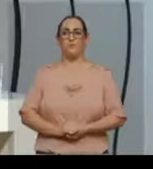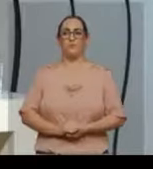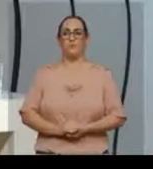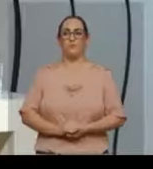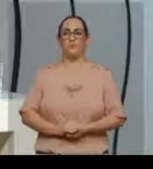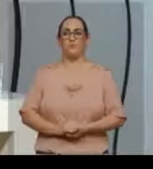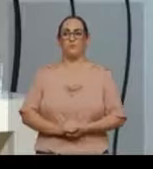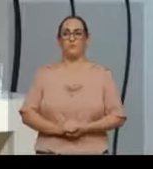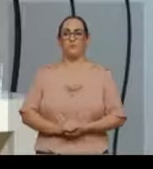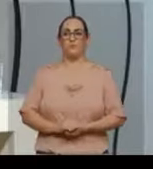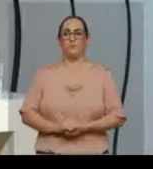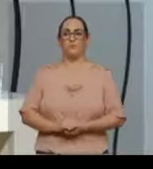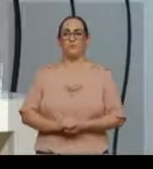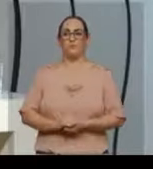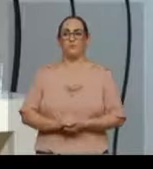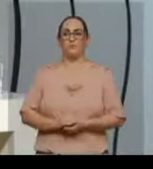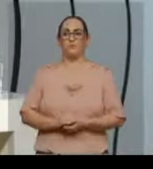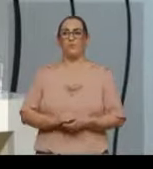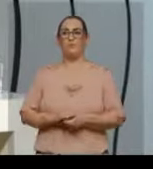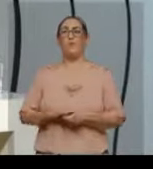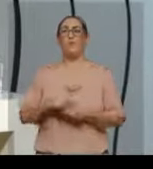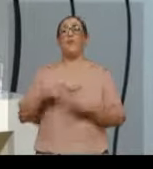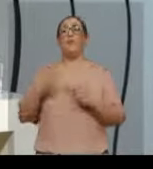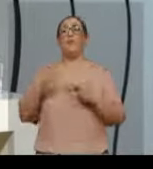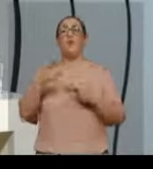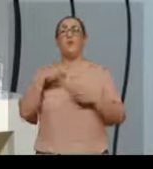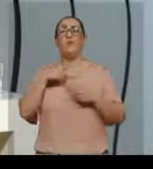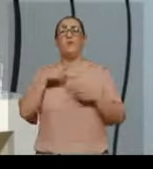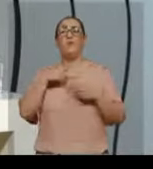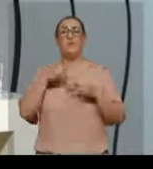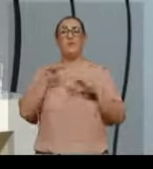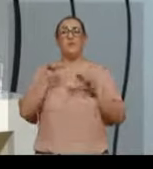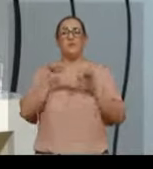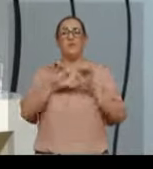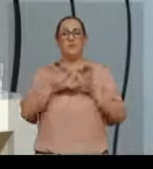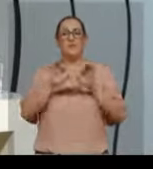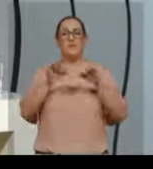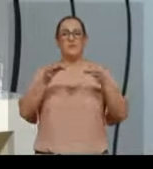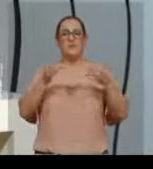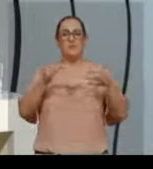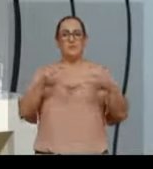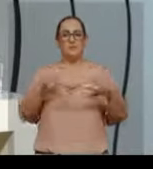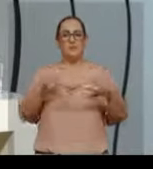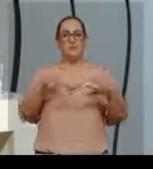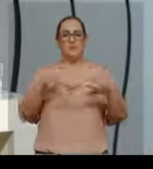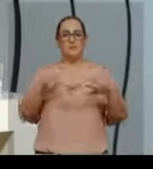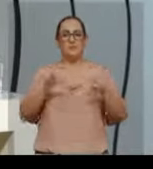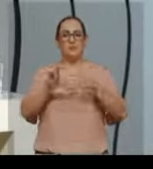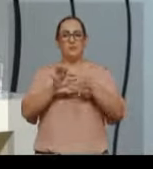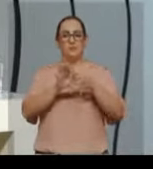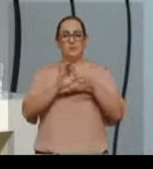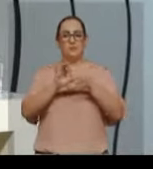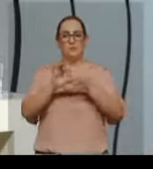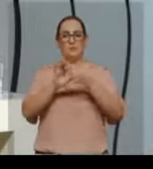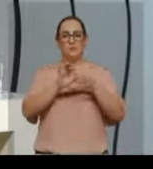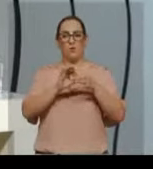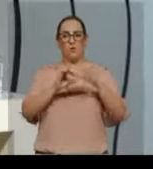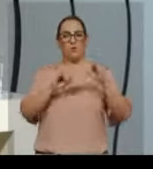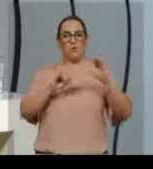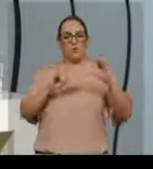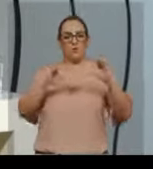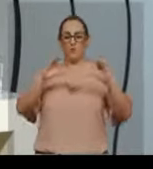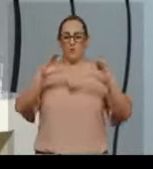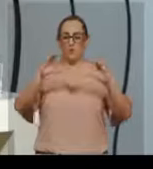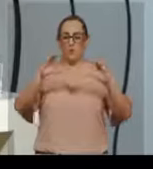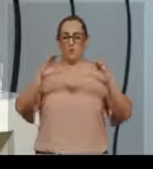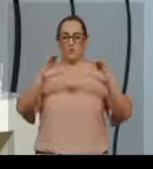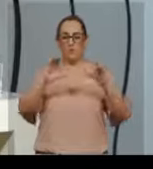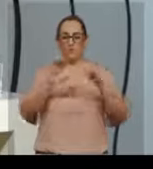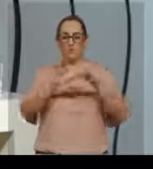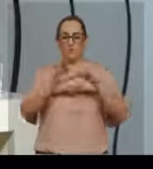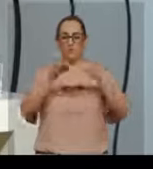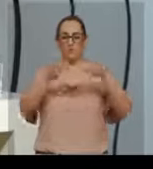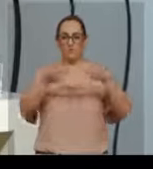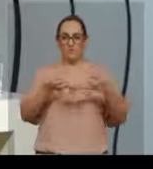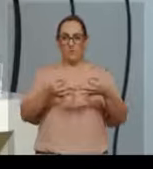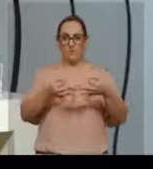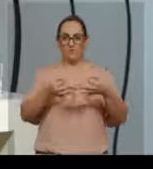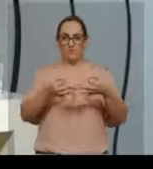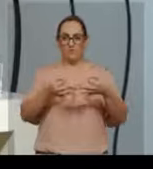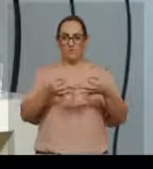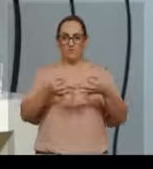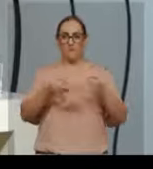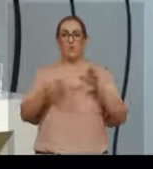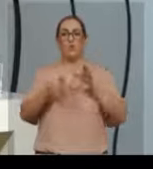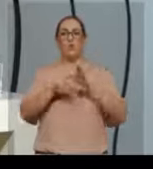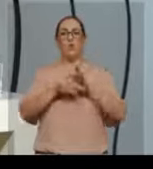que eu tenho aqui? Eu tenho uma ligação simples entre os meus carbonos, correto? E os meus cloros